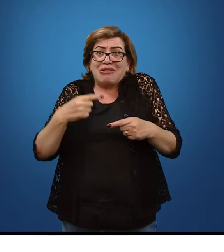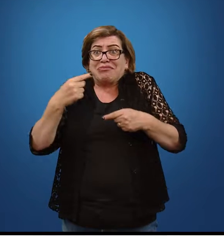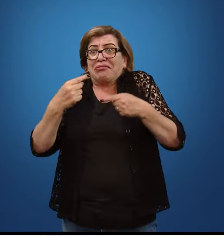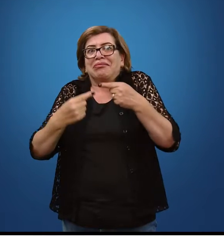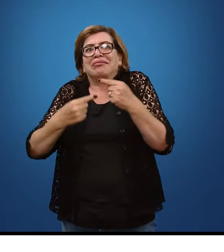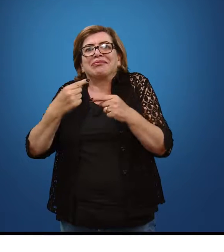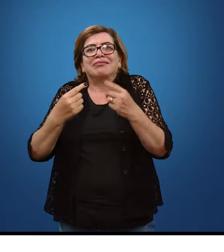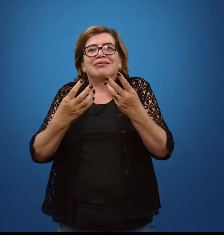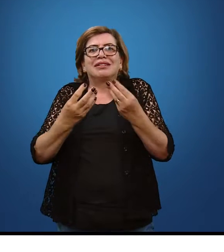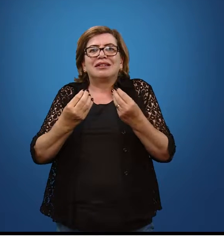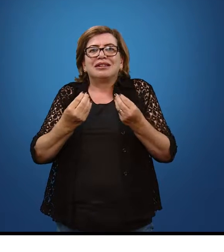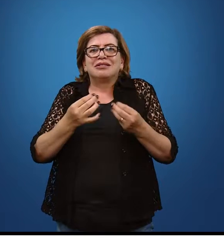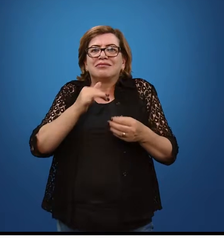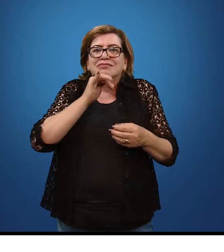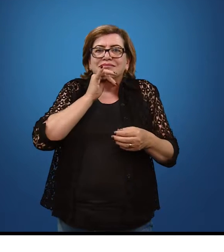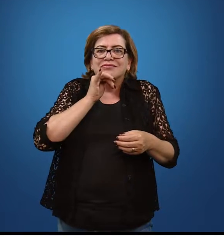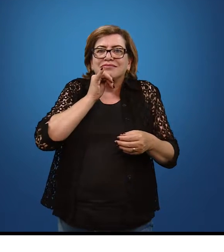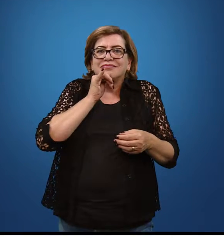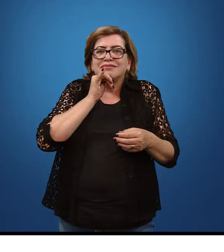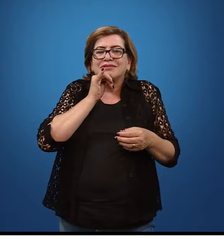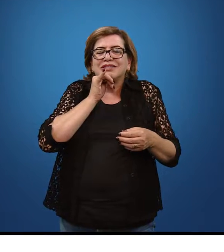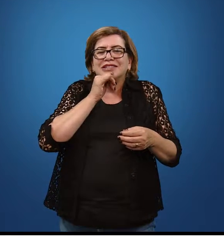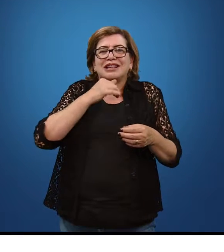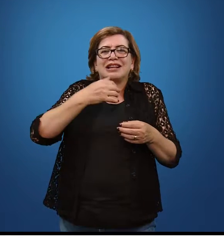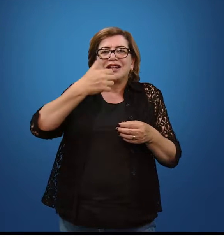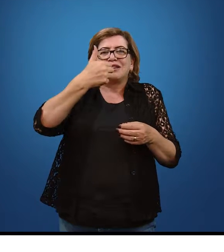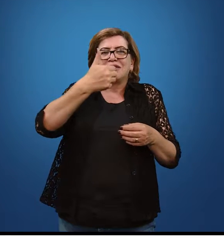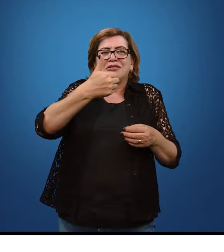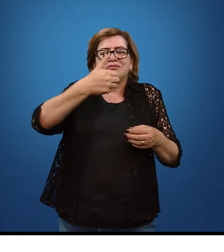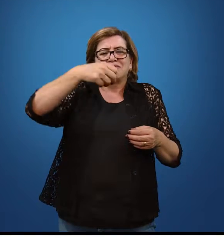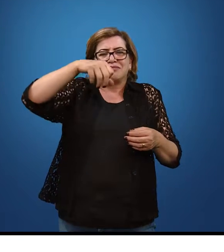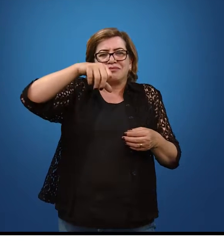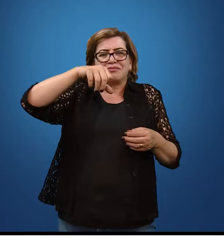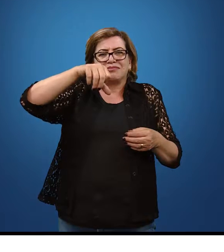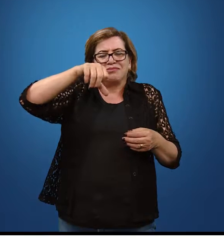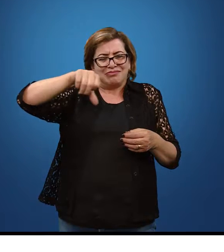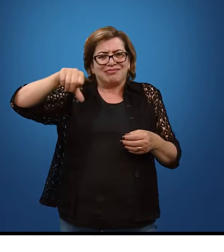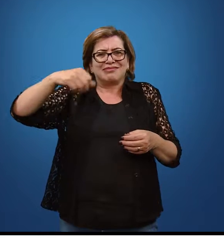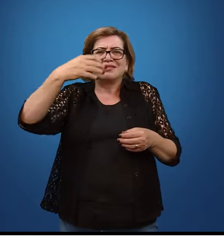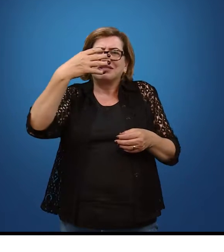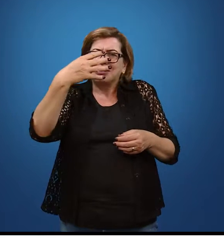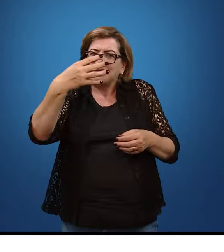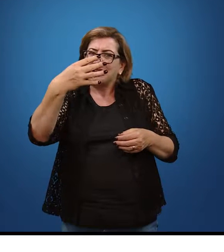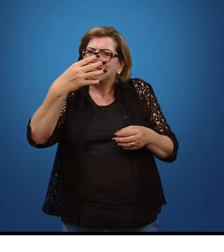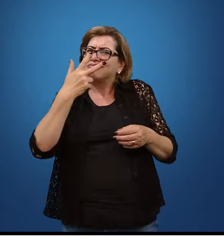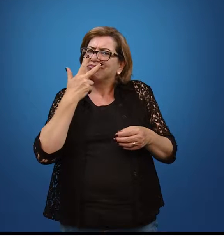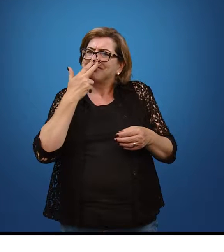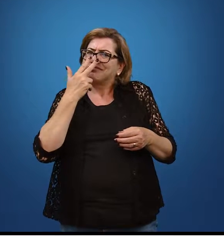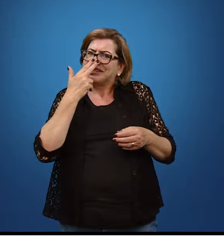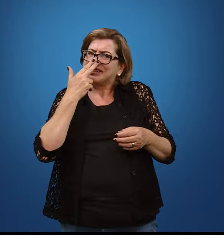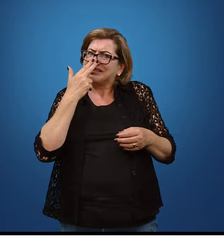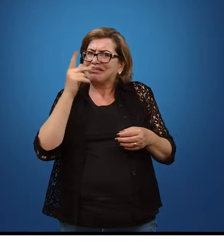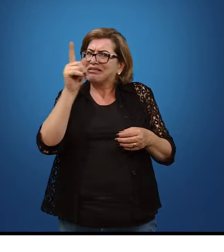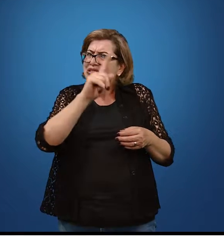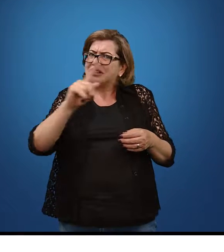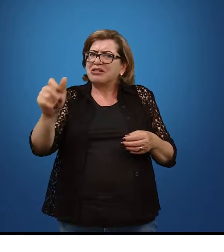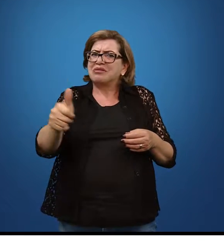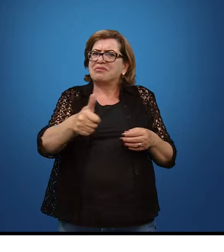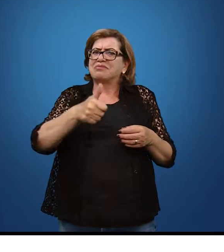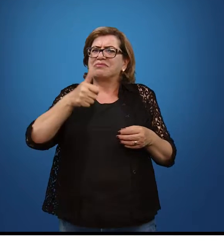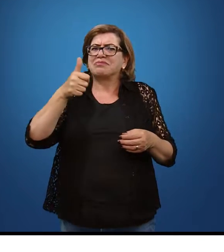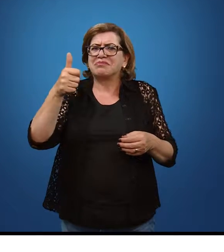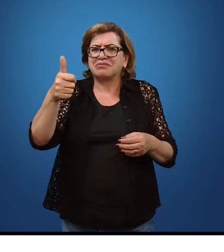Discute-se muitas vezes que, por exemplo, a seleção de 94 talvez não tenha sido a melhor seleção do